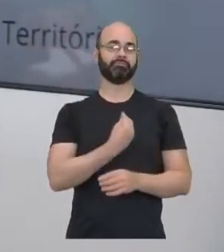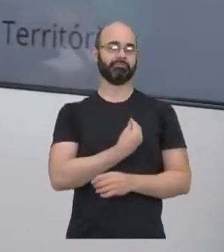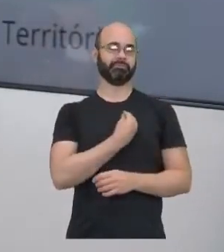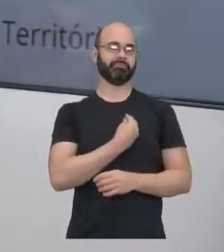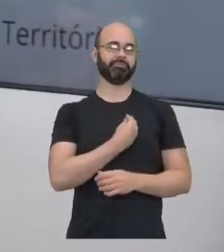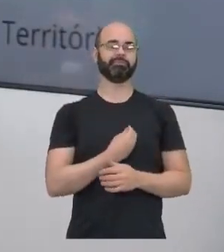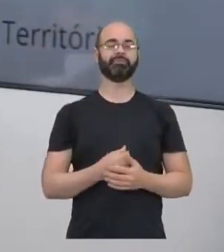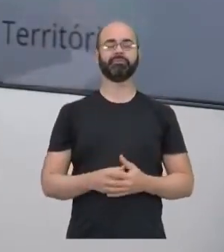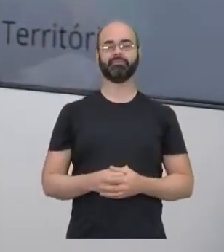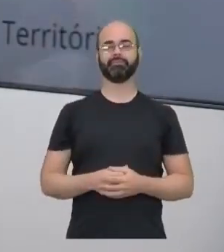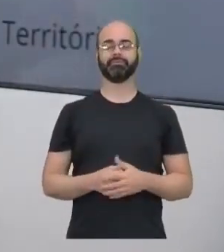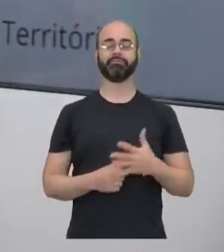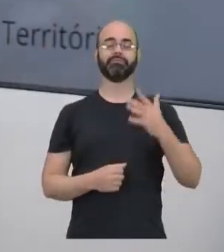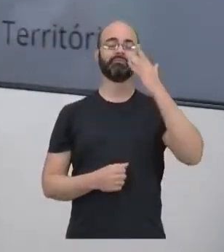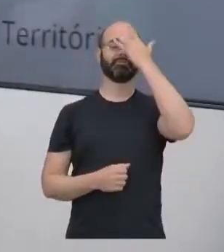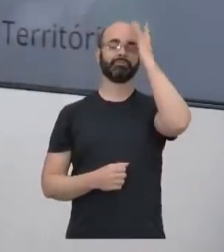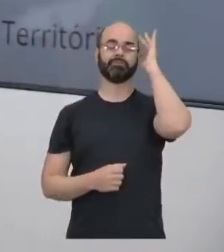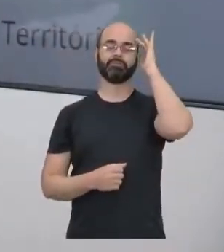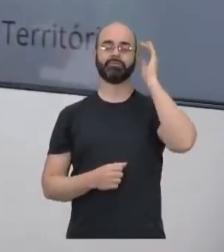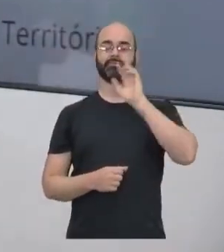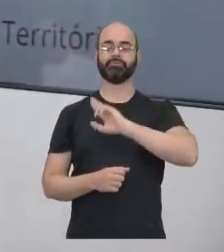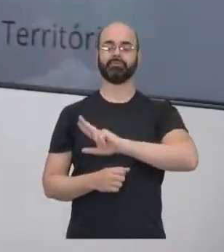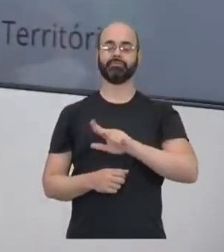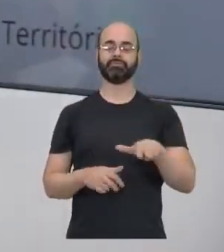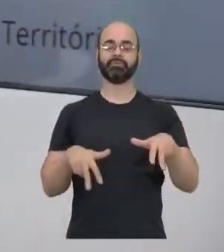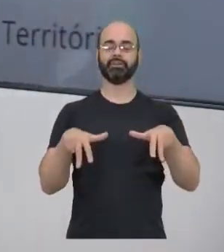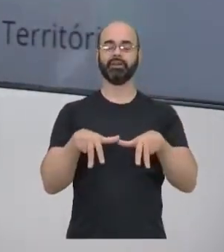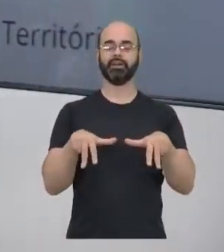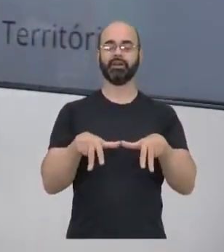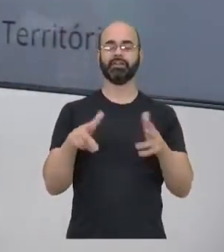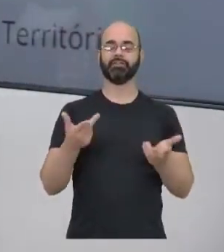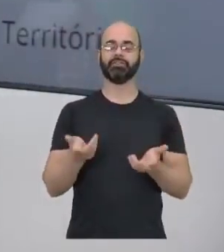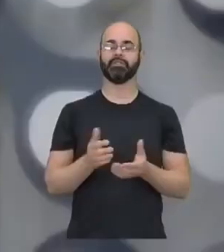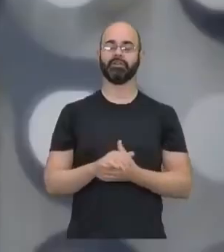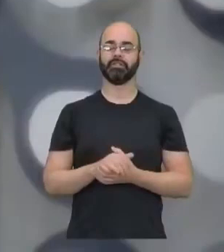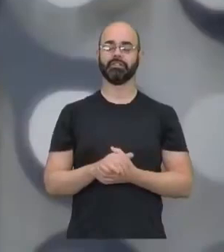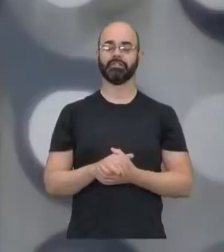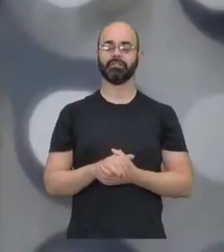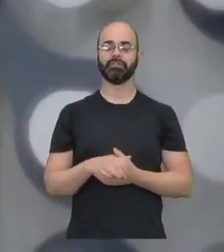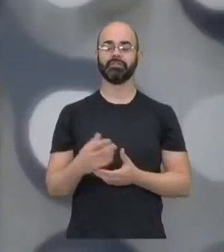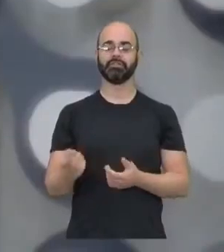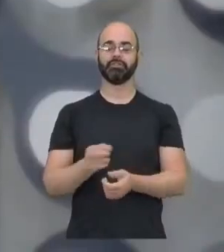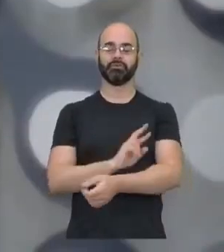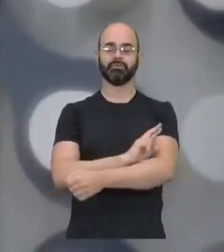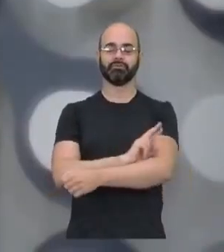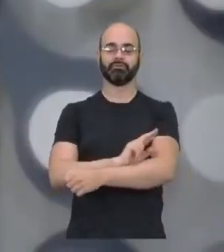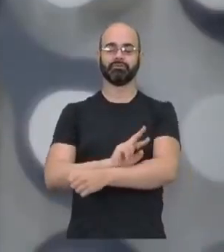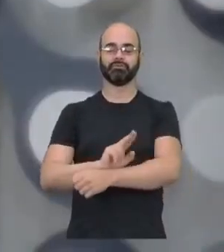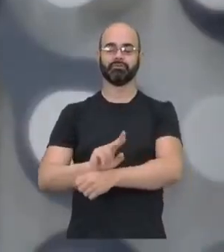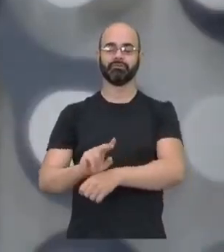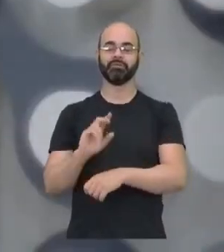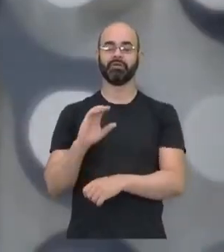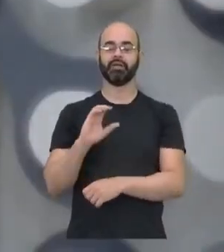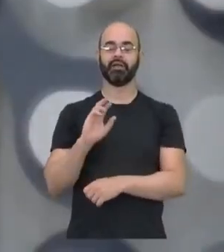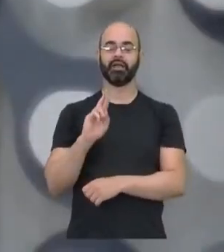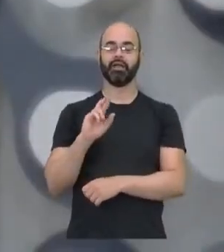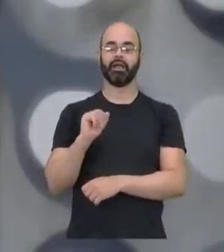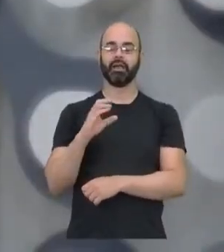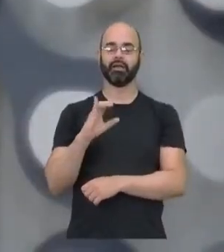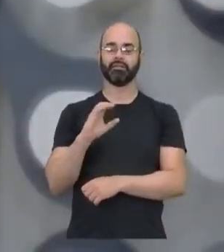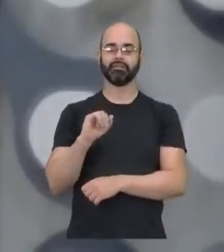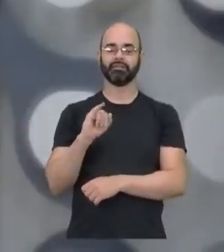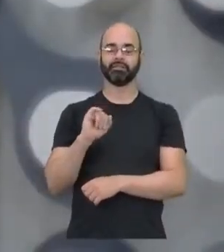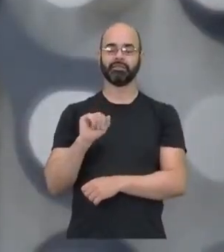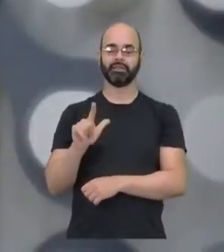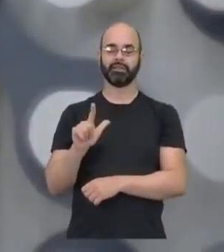a gente tem pessoas com diferenças étnicas, raciais. Aqui no Brasil, a nossa formação étnica, olha lá, o povo,